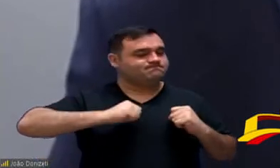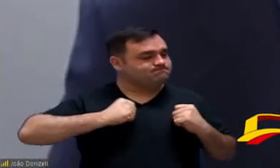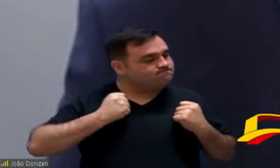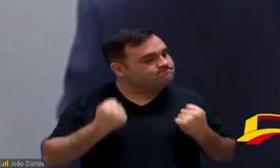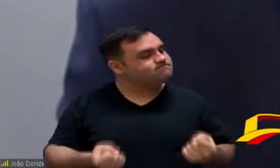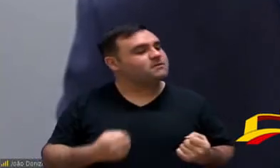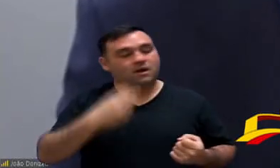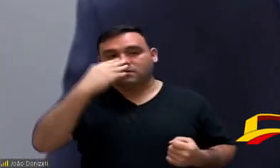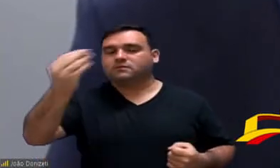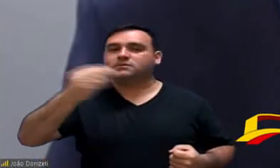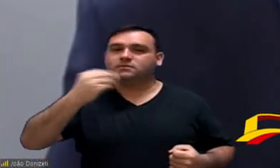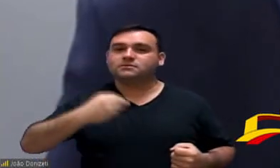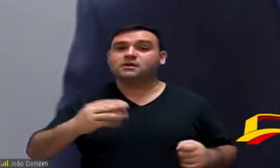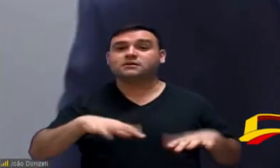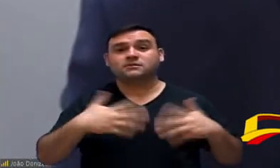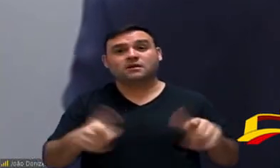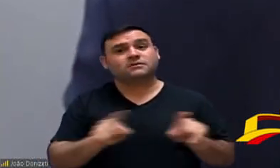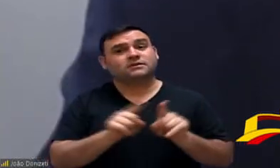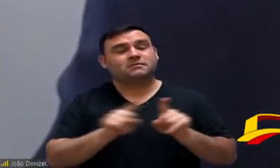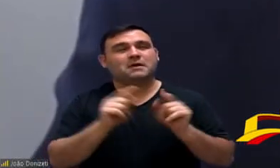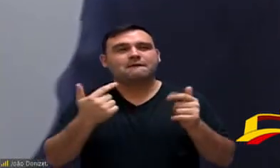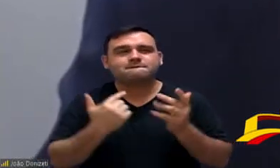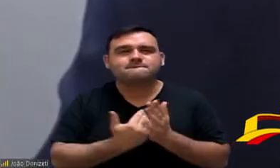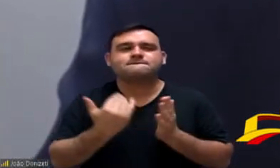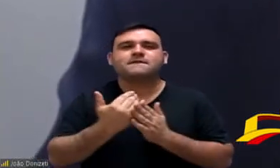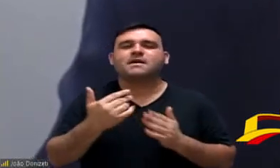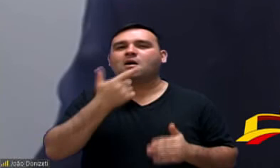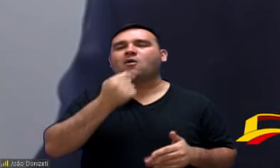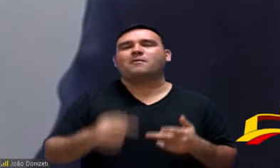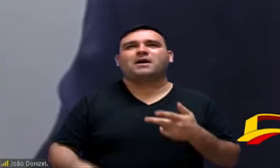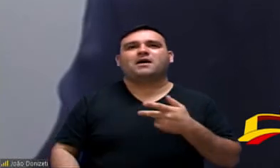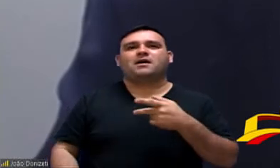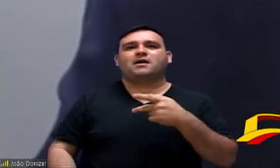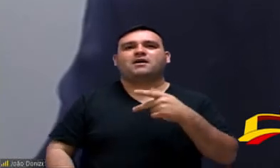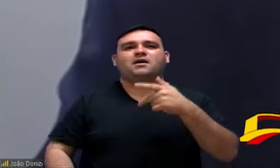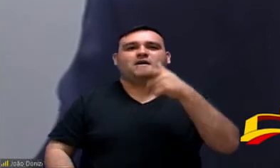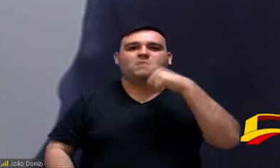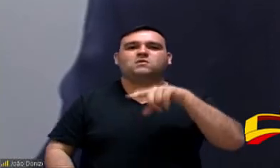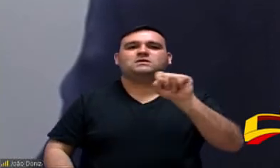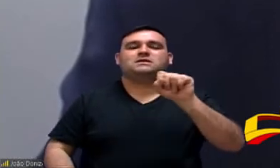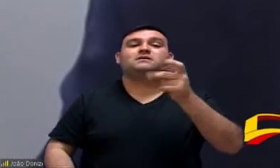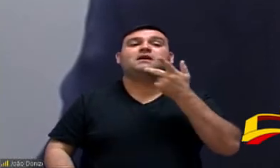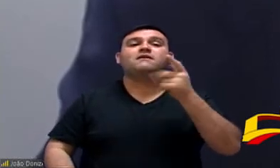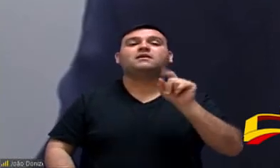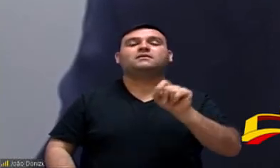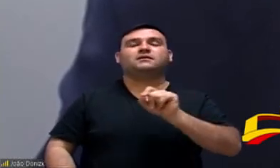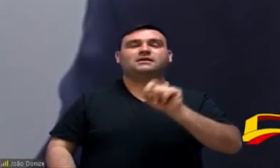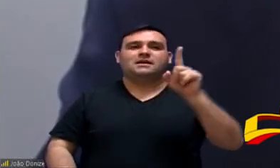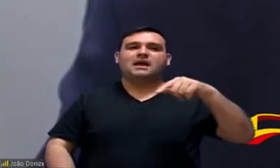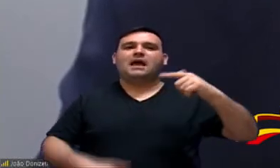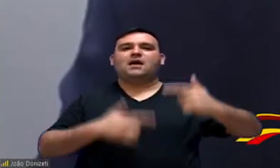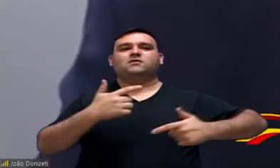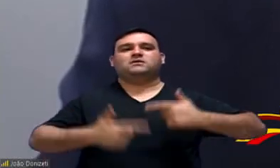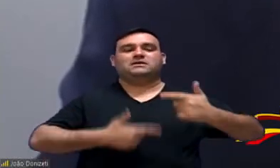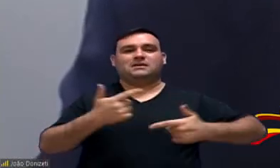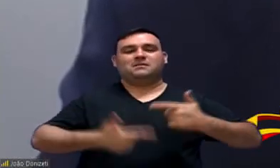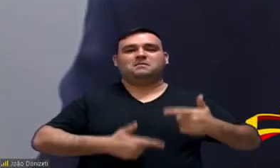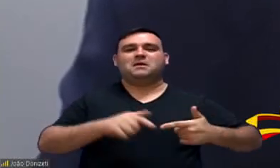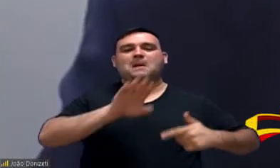Então, daí pega um gancho aqui com o pastor Luiz Santos, que fala, é um trabalho que eles